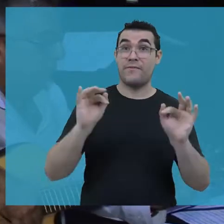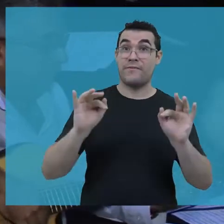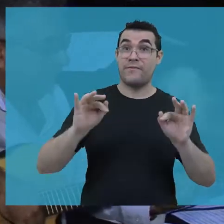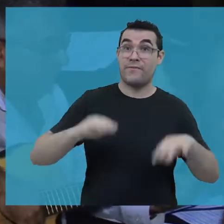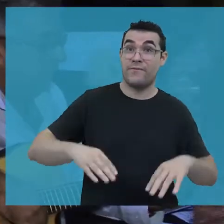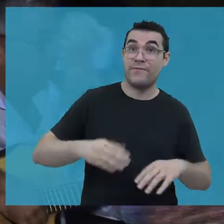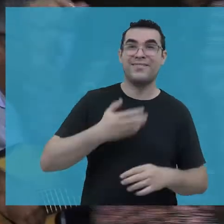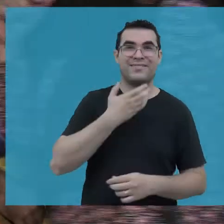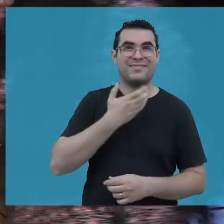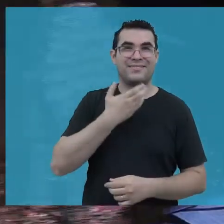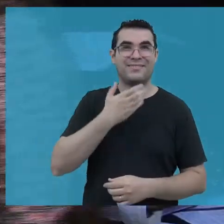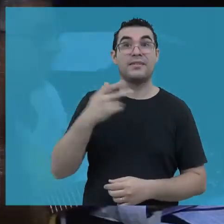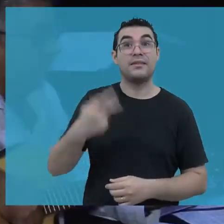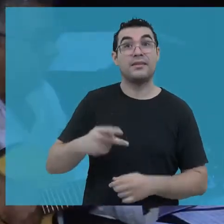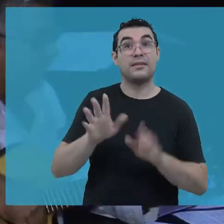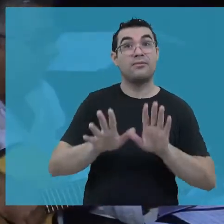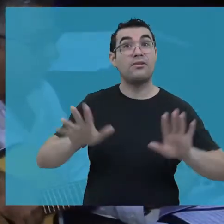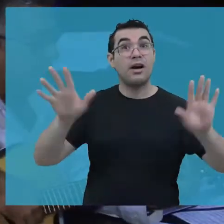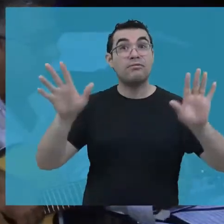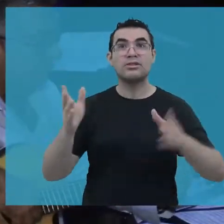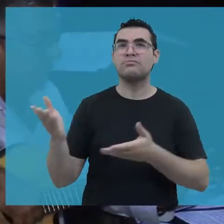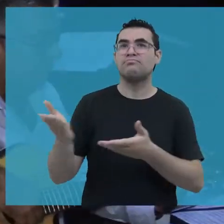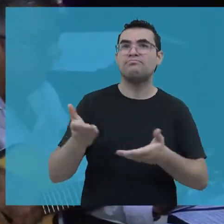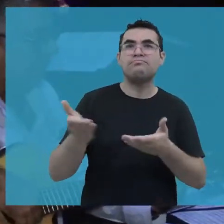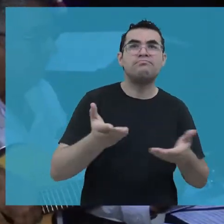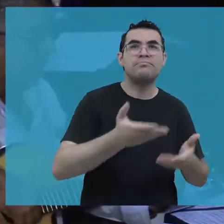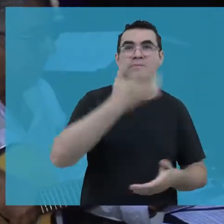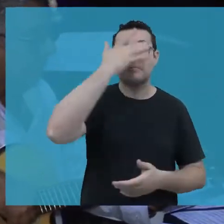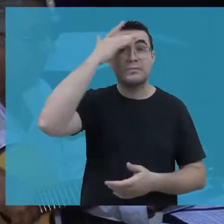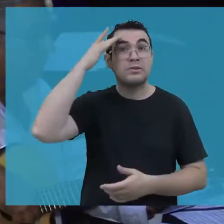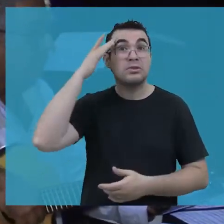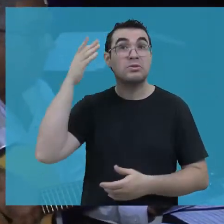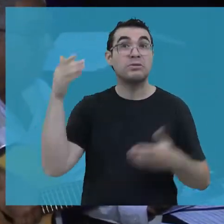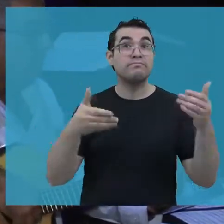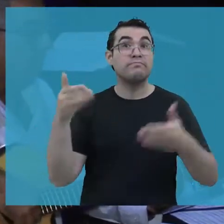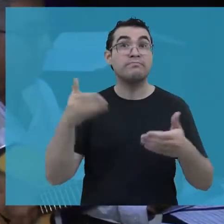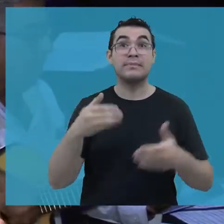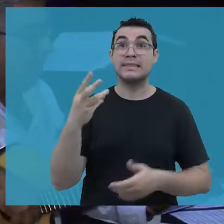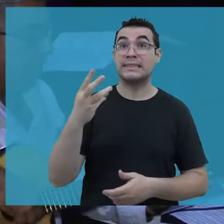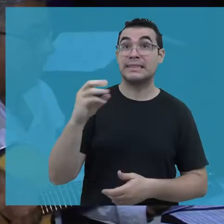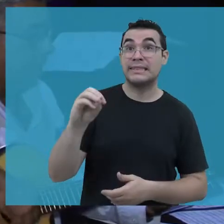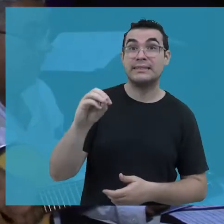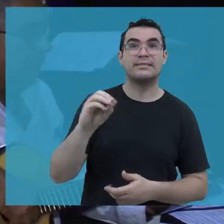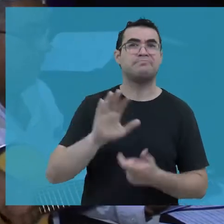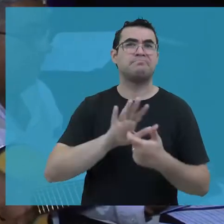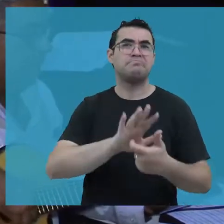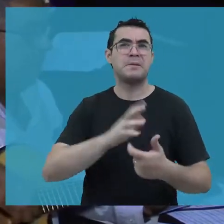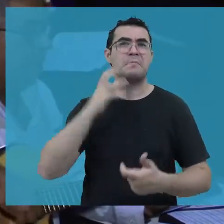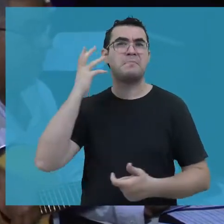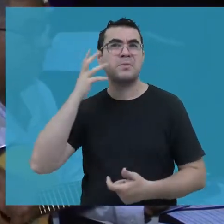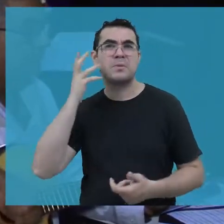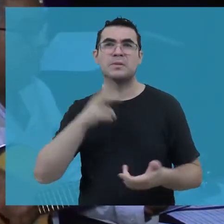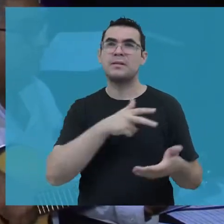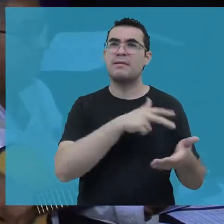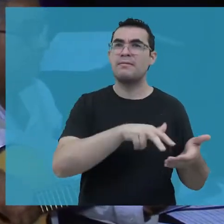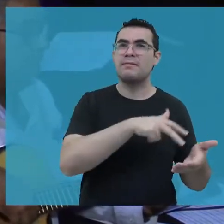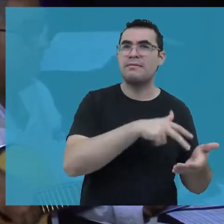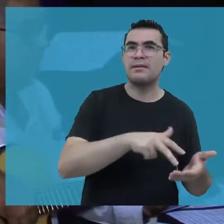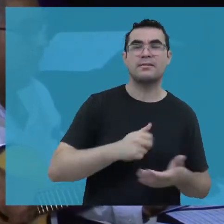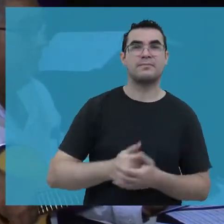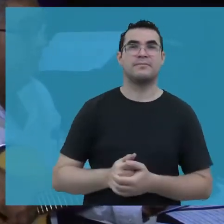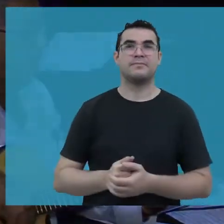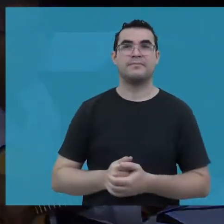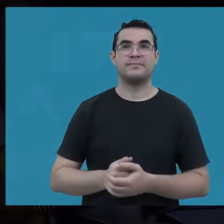da UFC reuniu mais de 30 funcionários artistas com apresentações de música e de dança. E foi um show